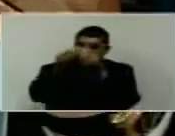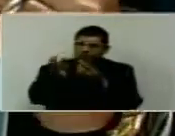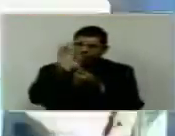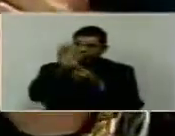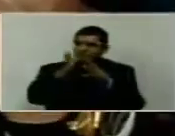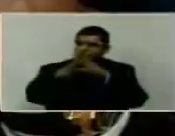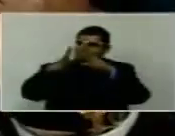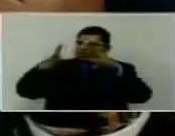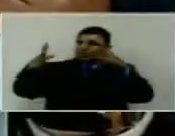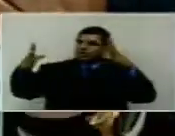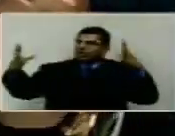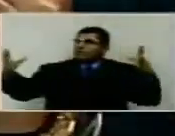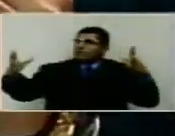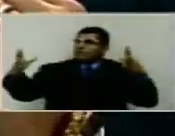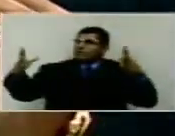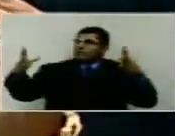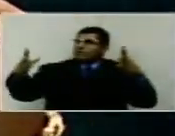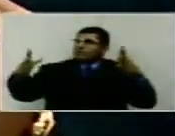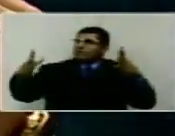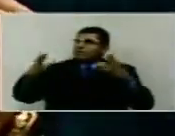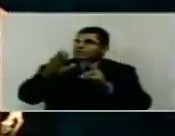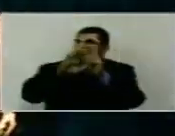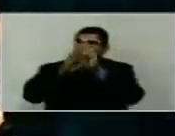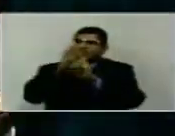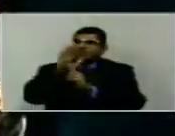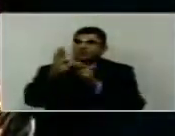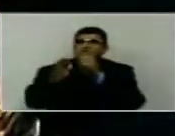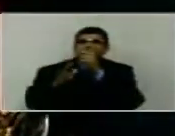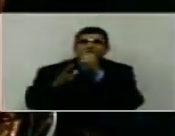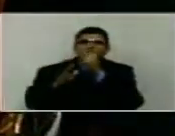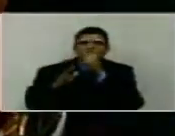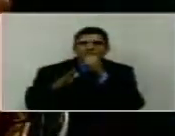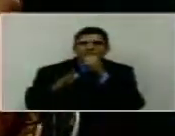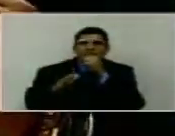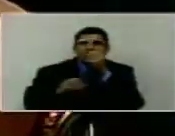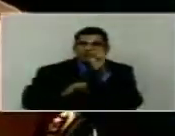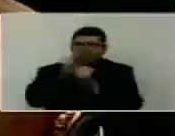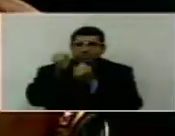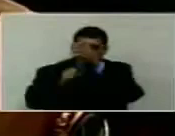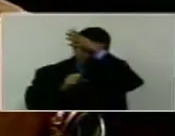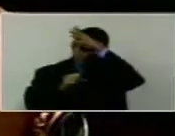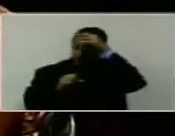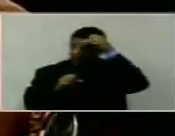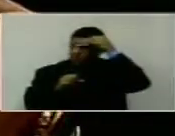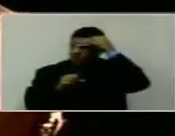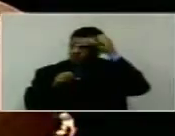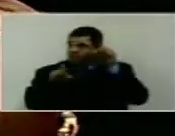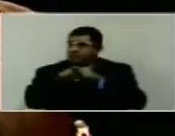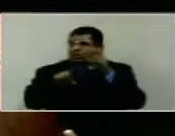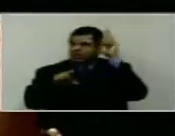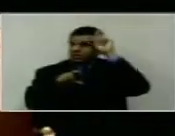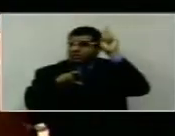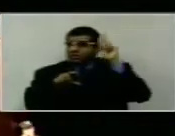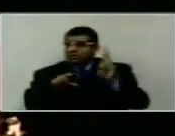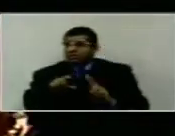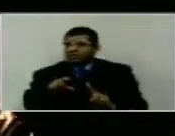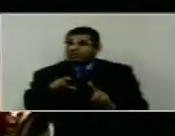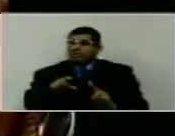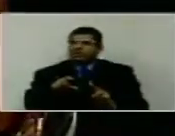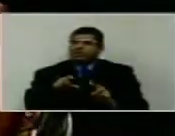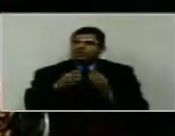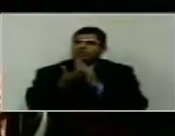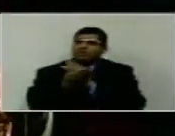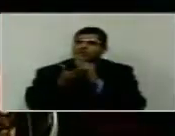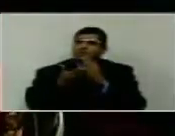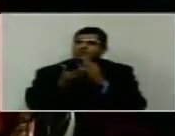a maior ampliação da rede de água e esgoto da cidade de Manaus, da história da cidade,